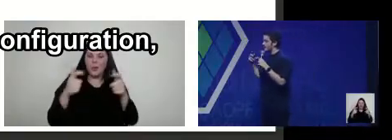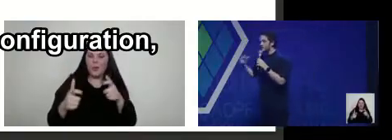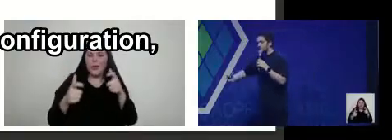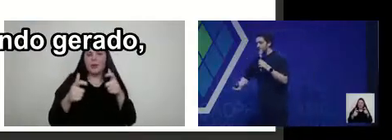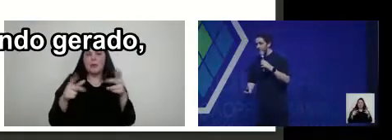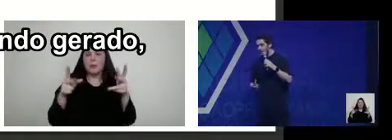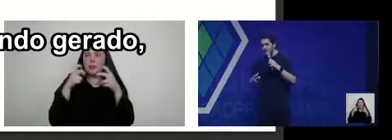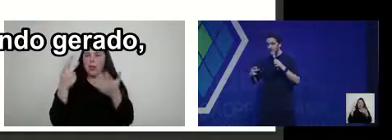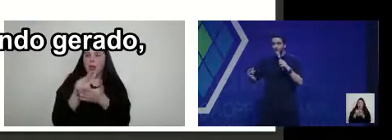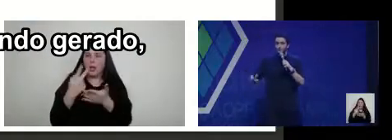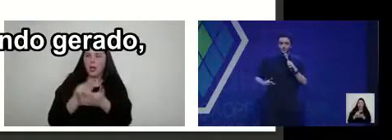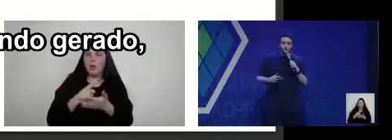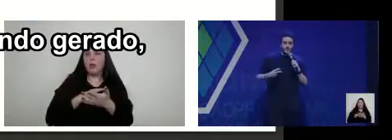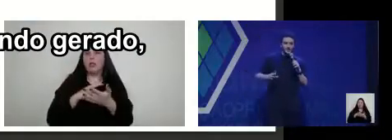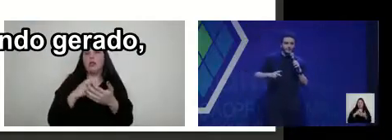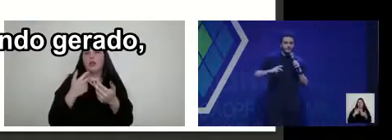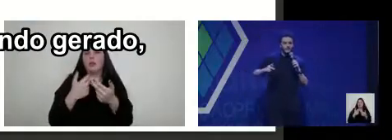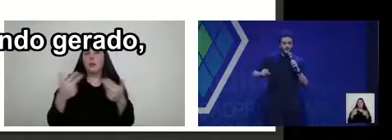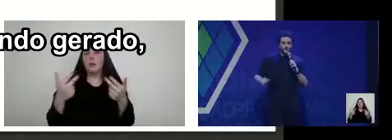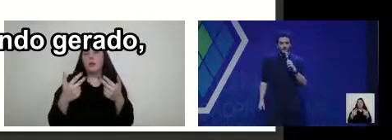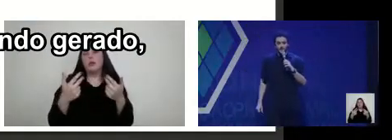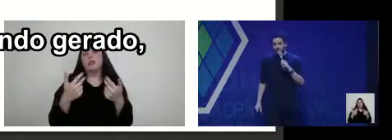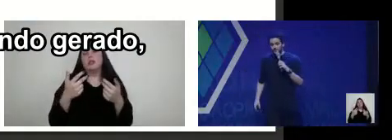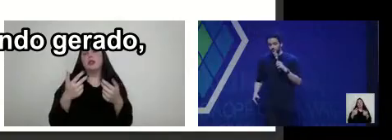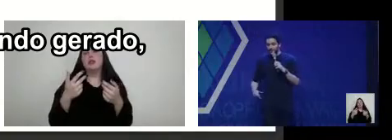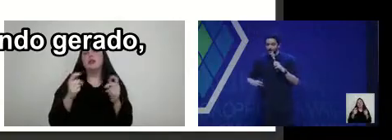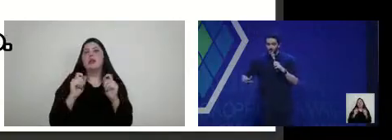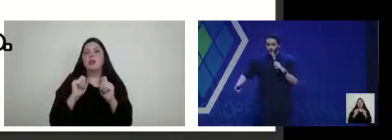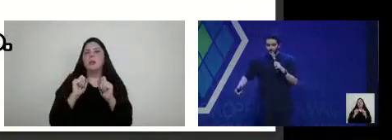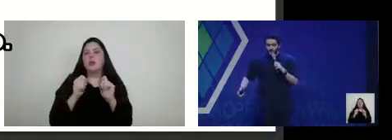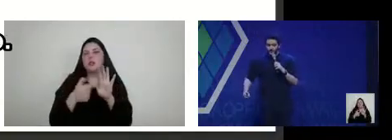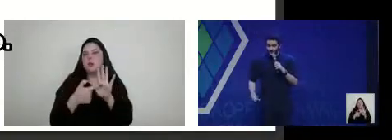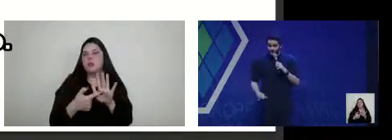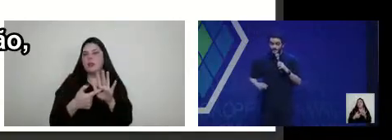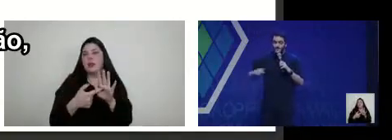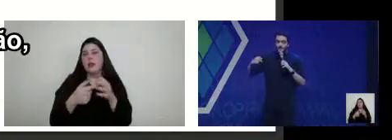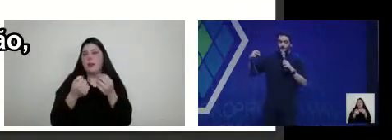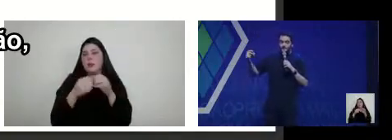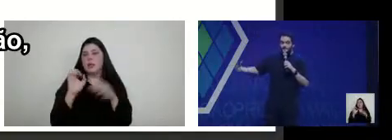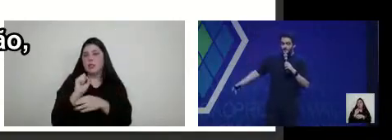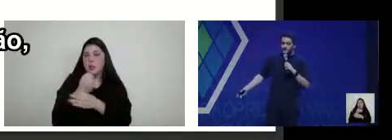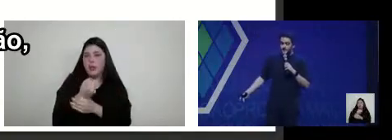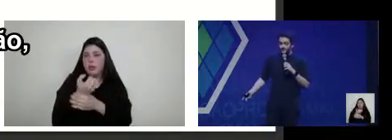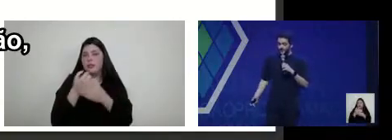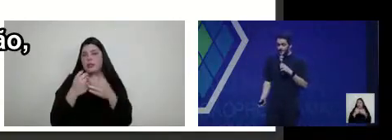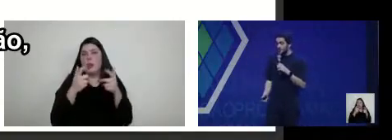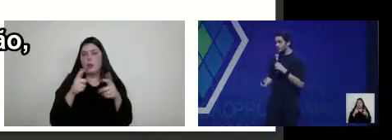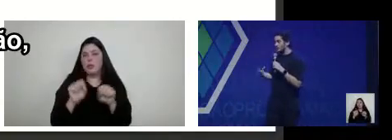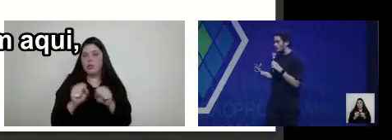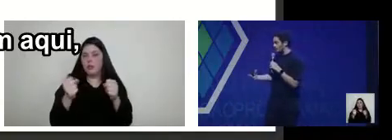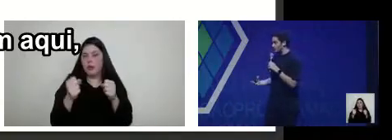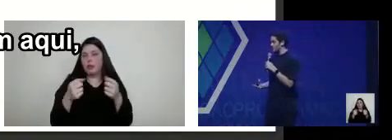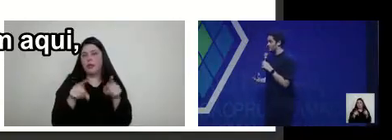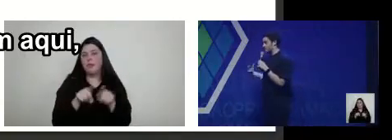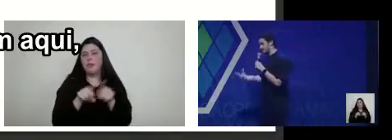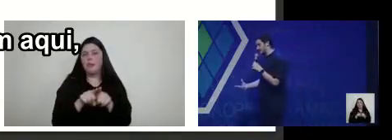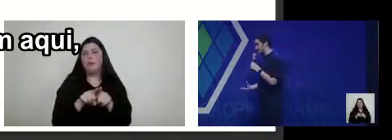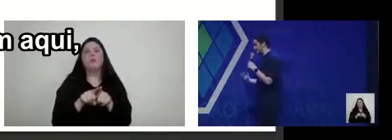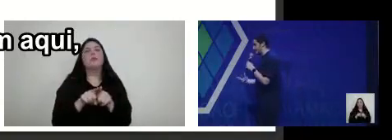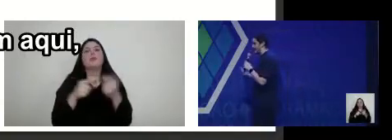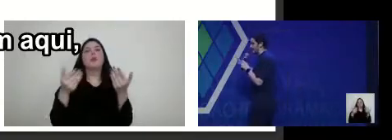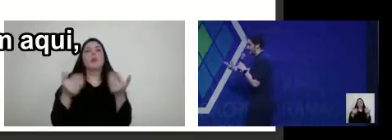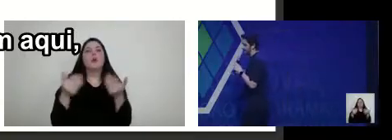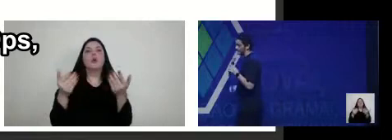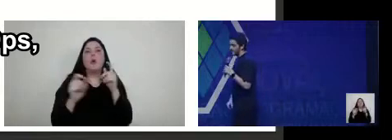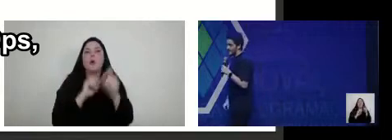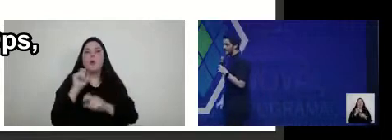de misconfiguration ou algum tipo de erro que acabou sendo gerado, um ambiente quebrado. Runtime Protection, então hoje a gente sabe